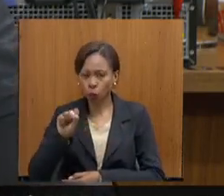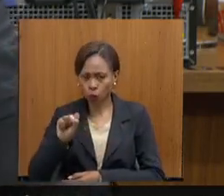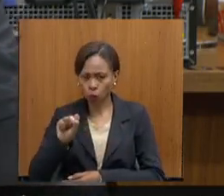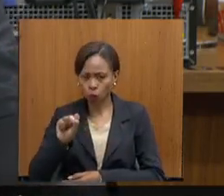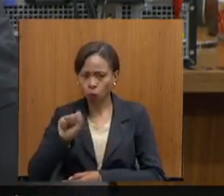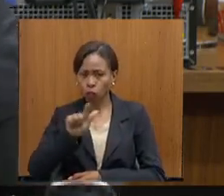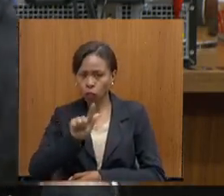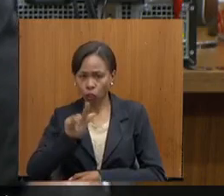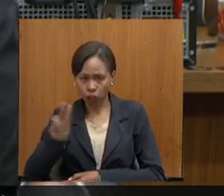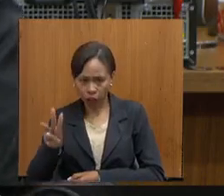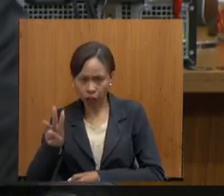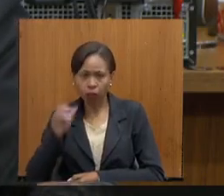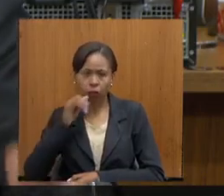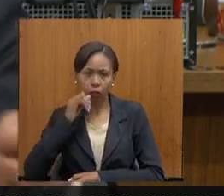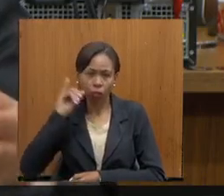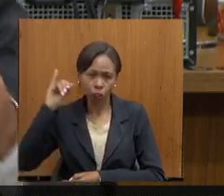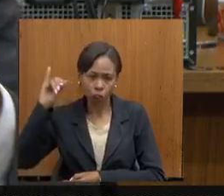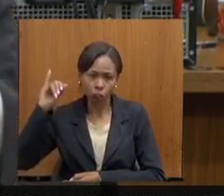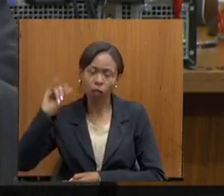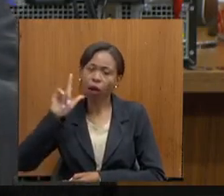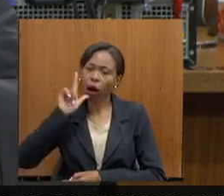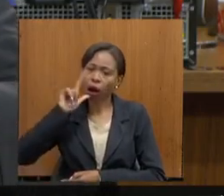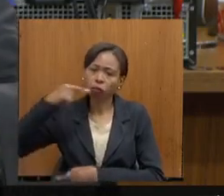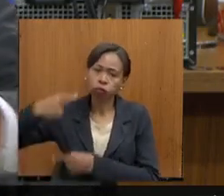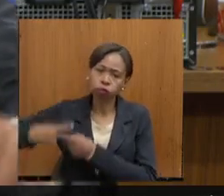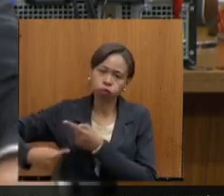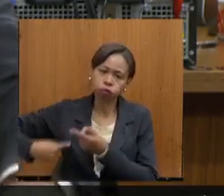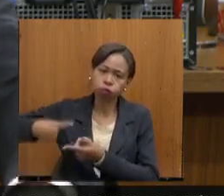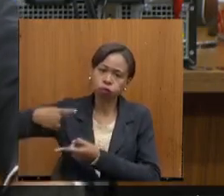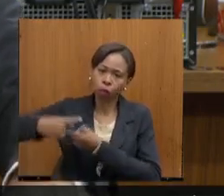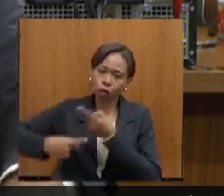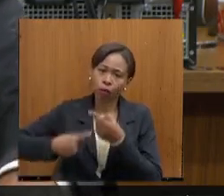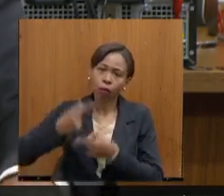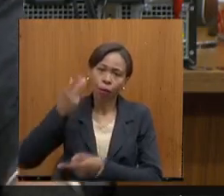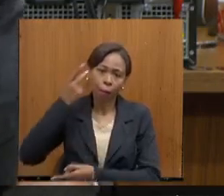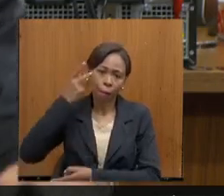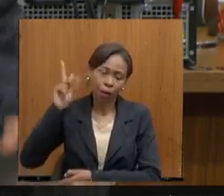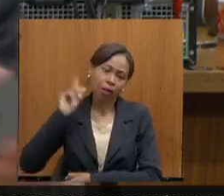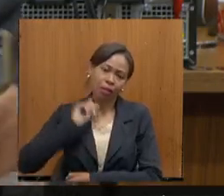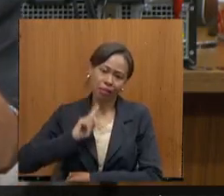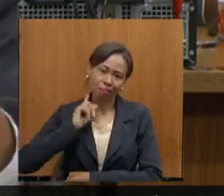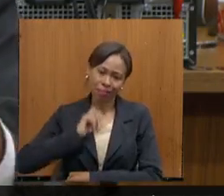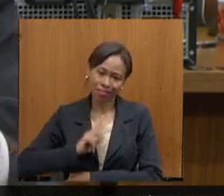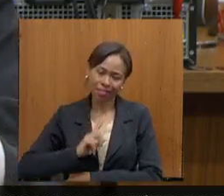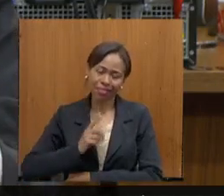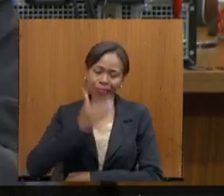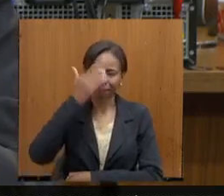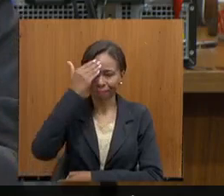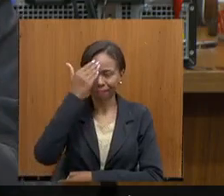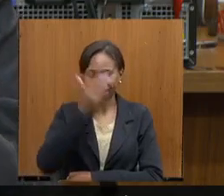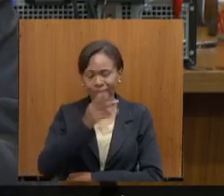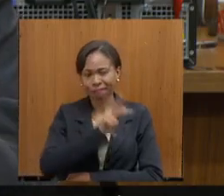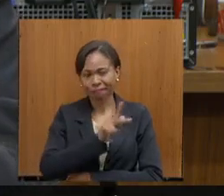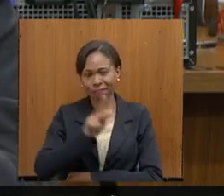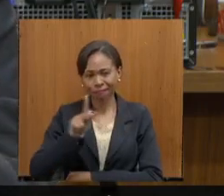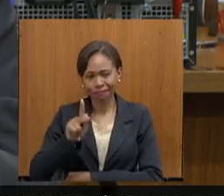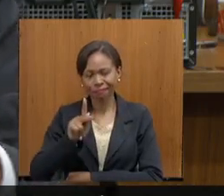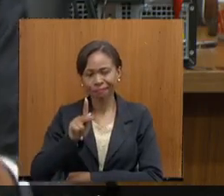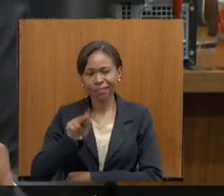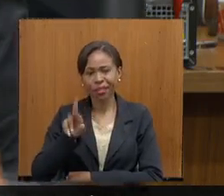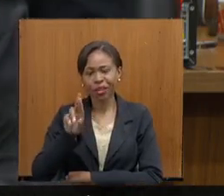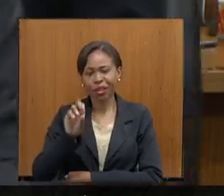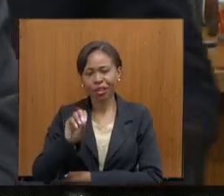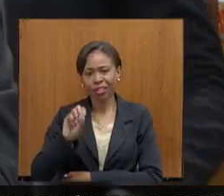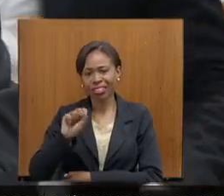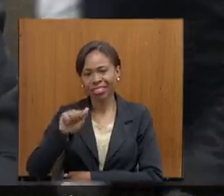energia hidráulica para o nosso estado logicamente para o povo Mineiro Obrigado o presidente da Rosângela